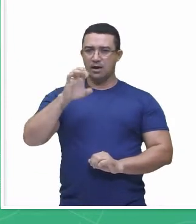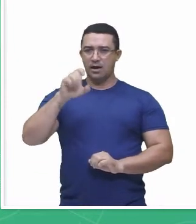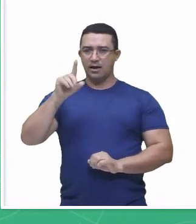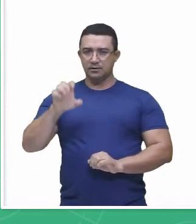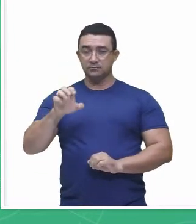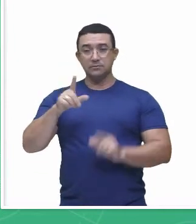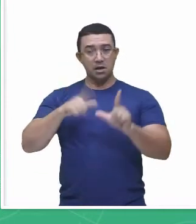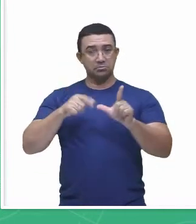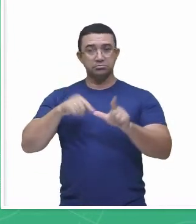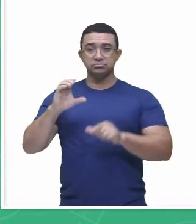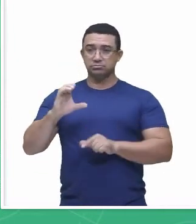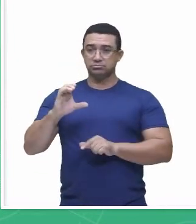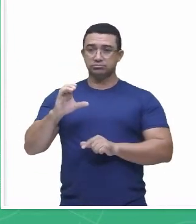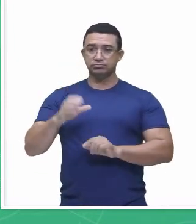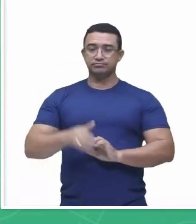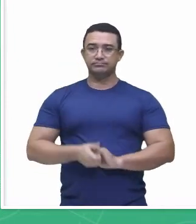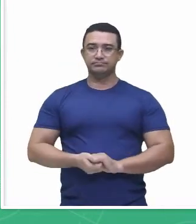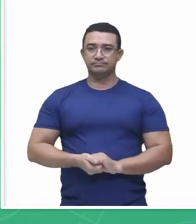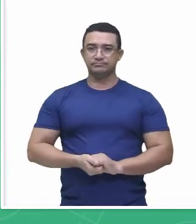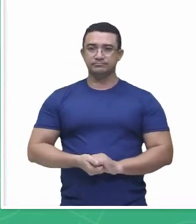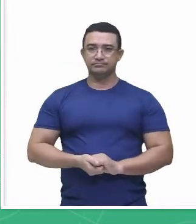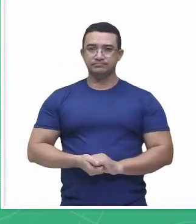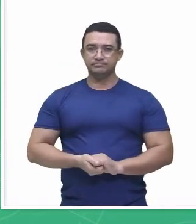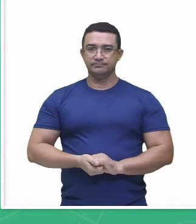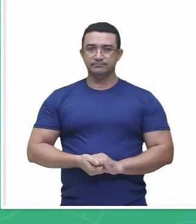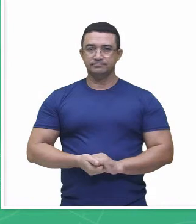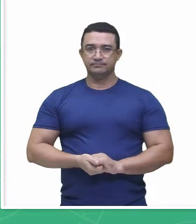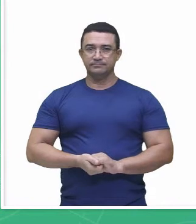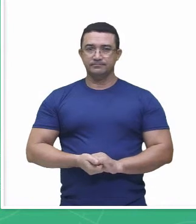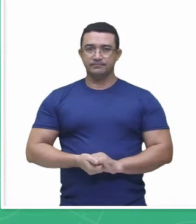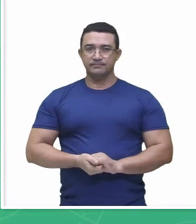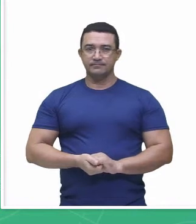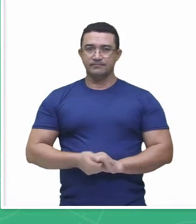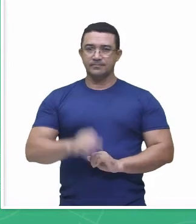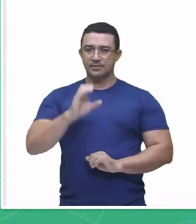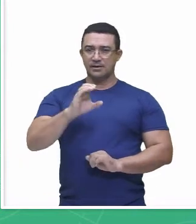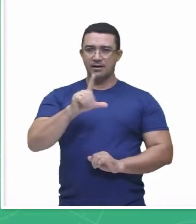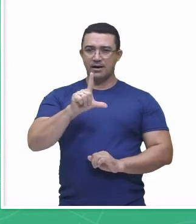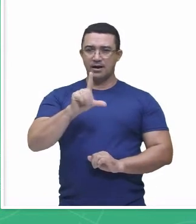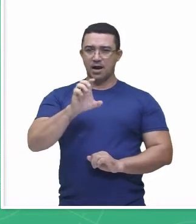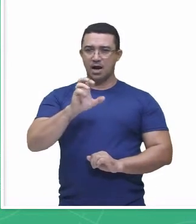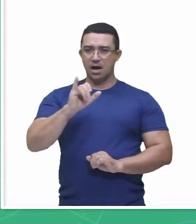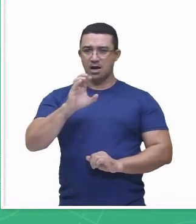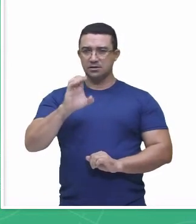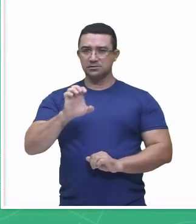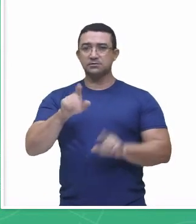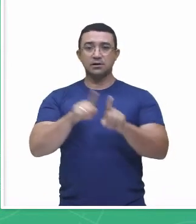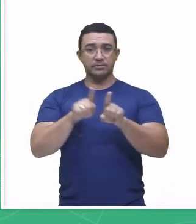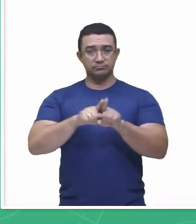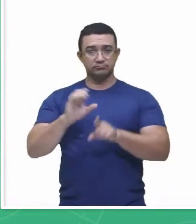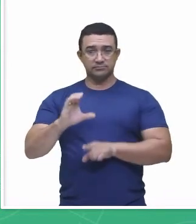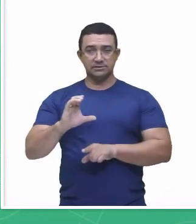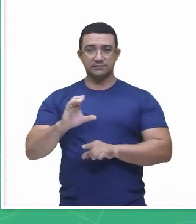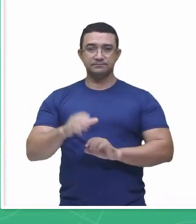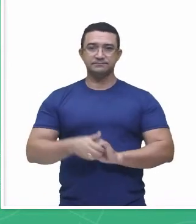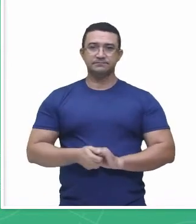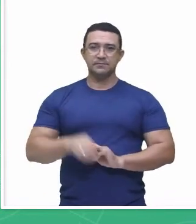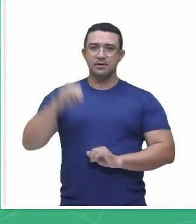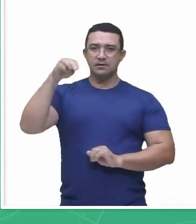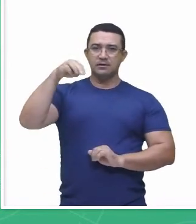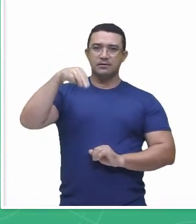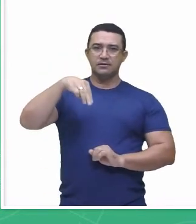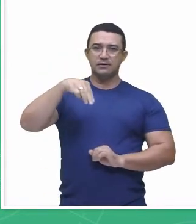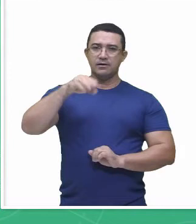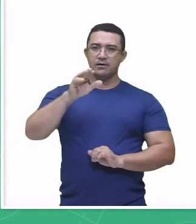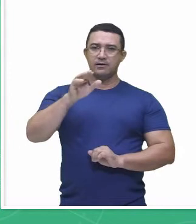C, né, dizendo que a questão correta é a letra C. A Cleice também apostando na letra C. Vamos lá, a